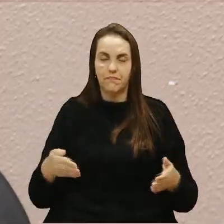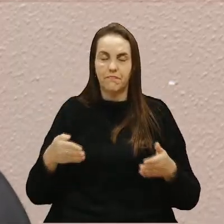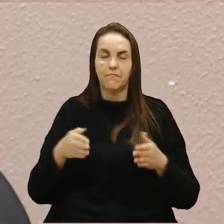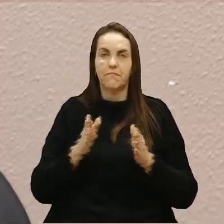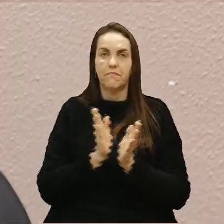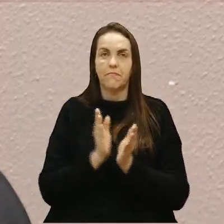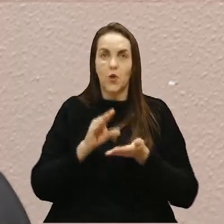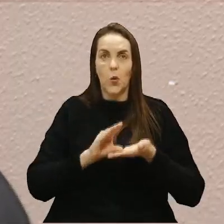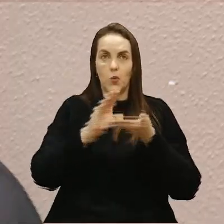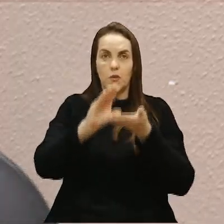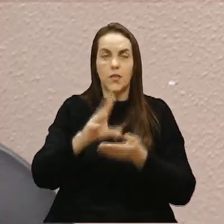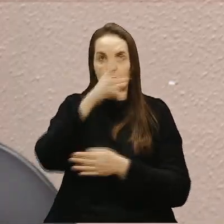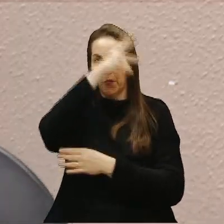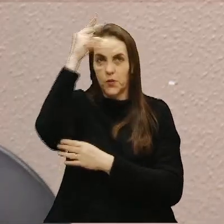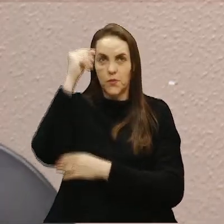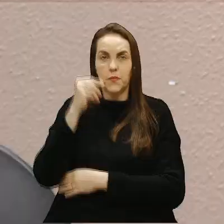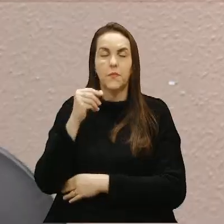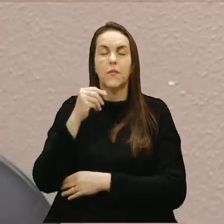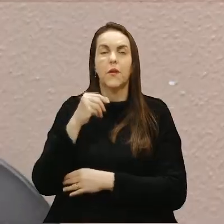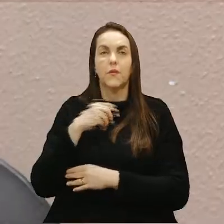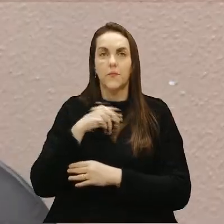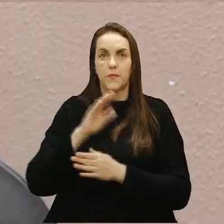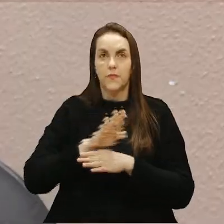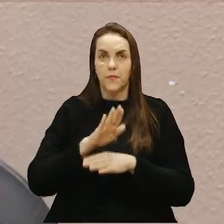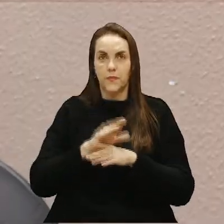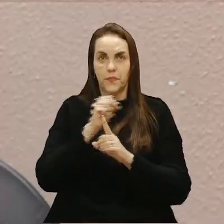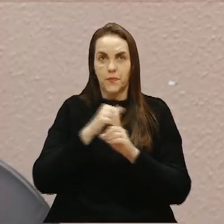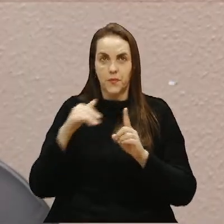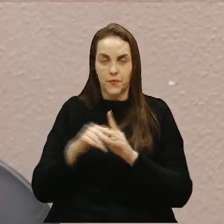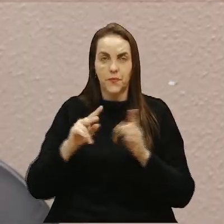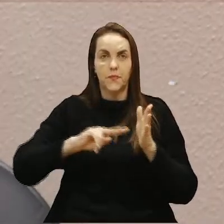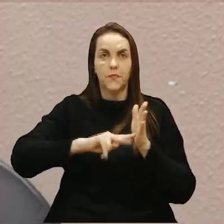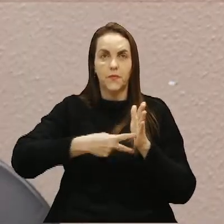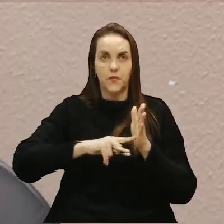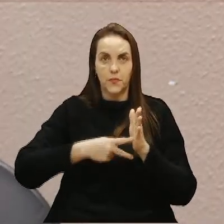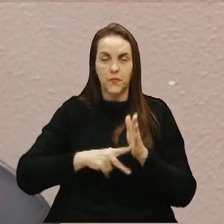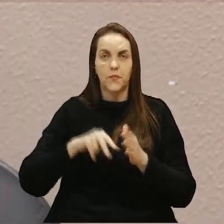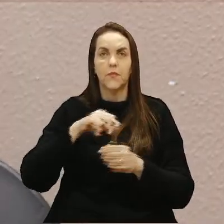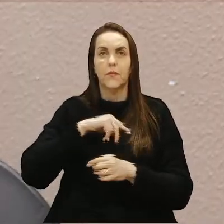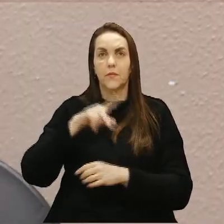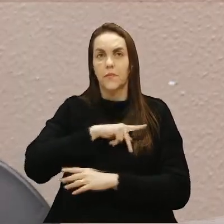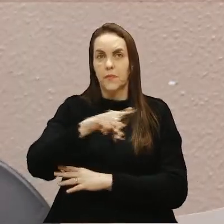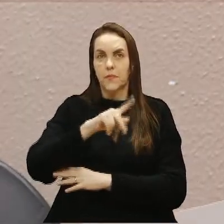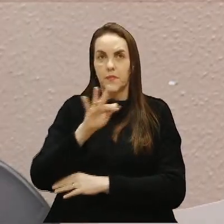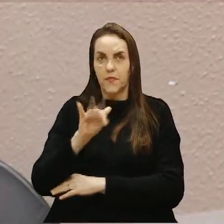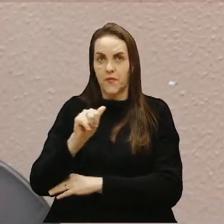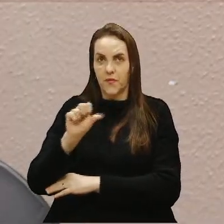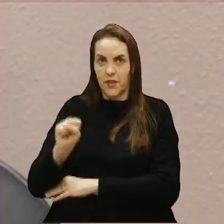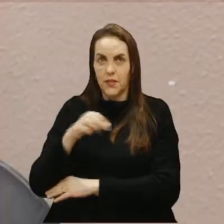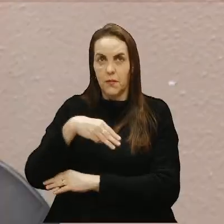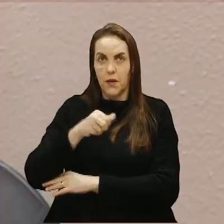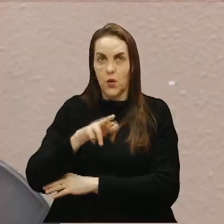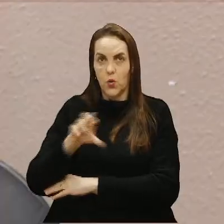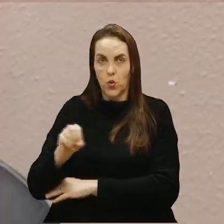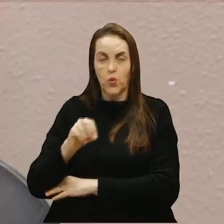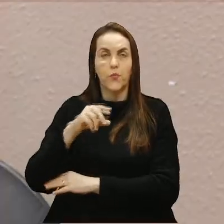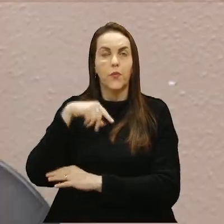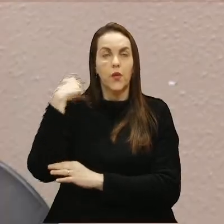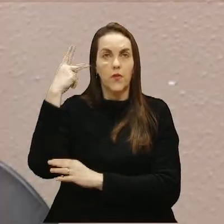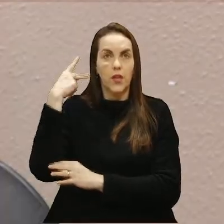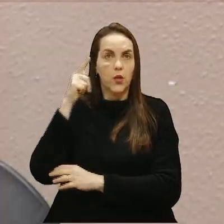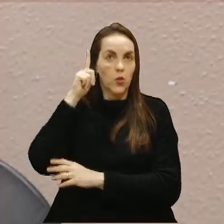de Assistência Social, do Sindserv, do Senalba, do presidente da FAS, Mauro Trojan, do vereador Lucas Carinhato, do